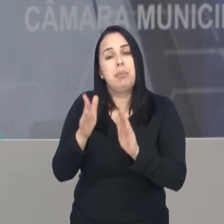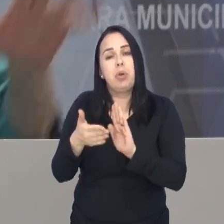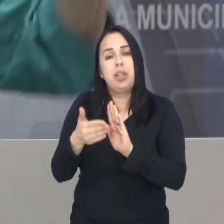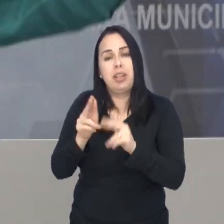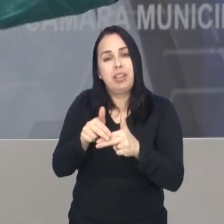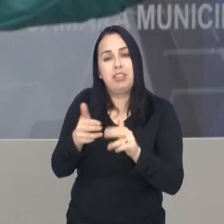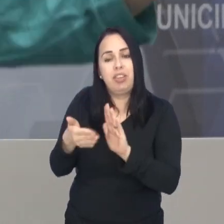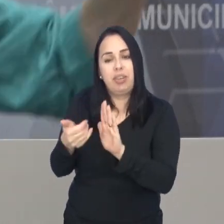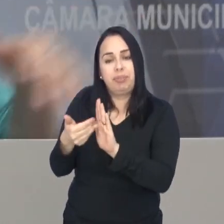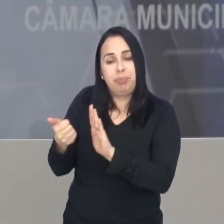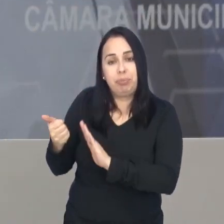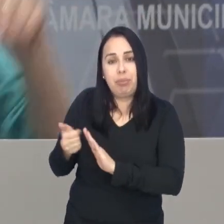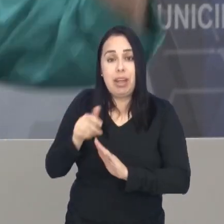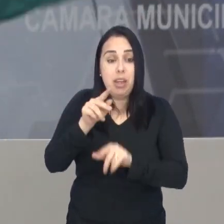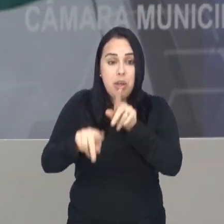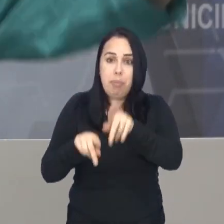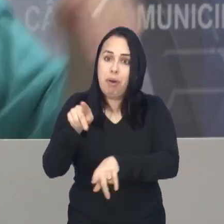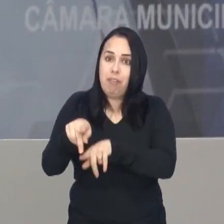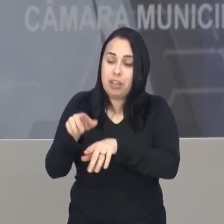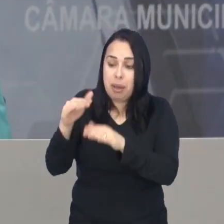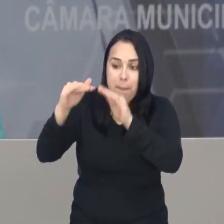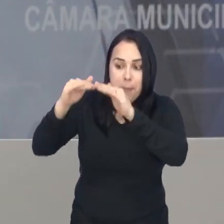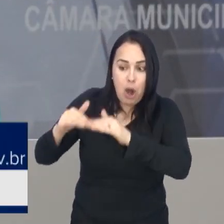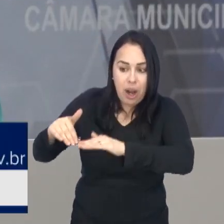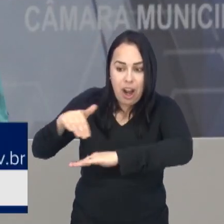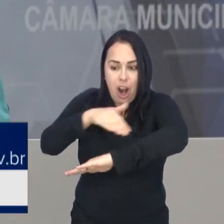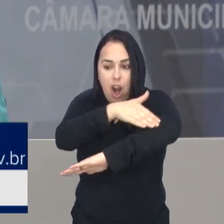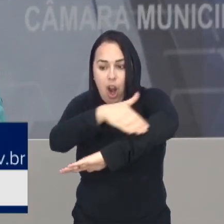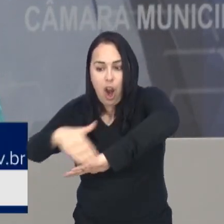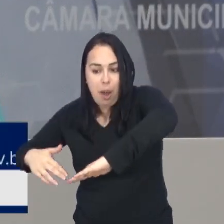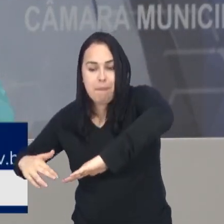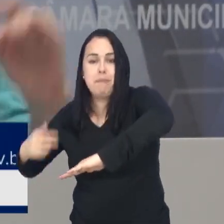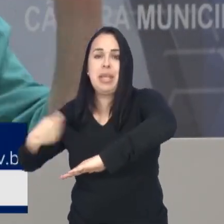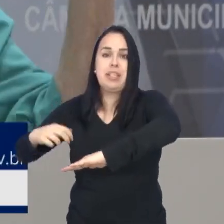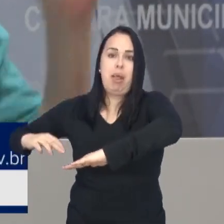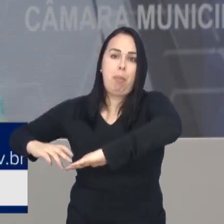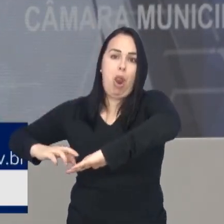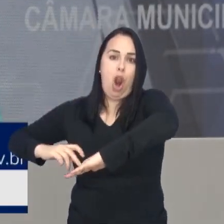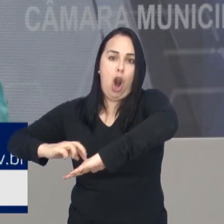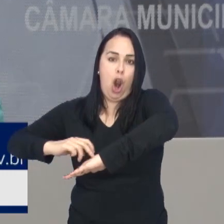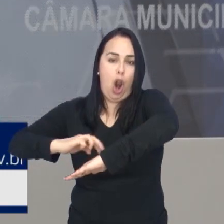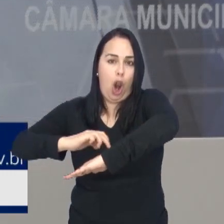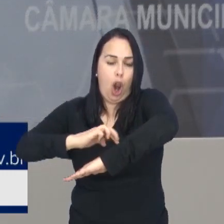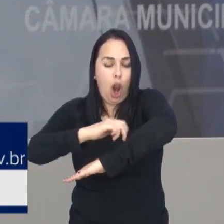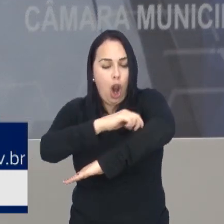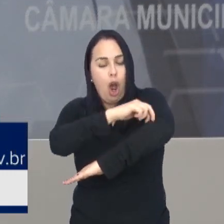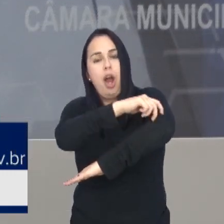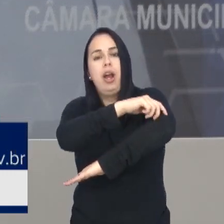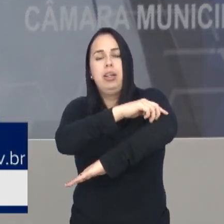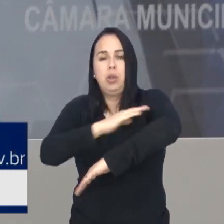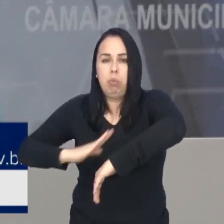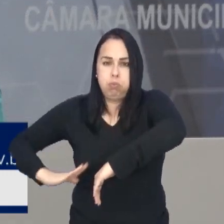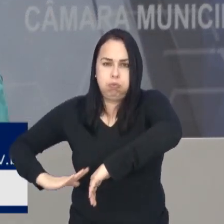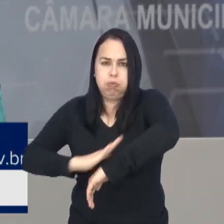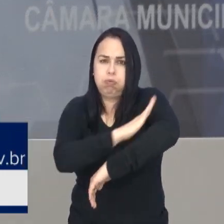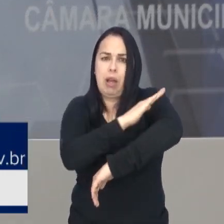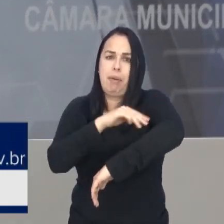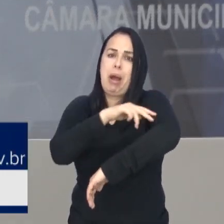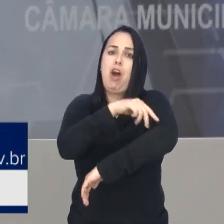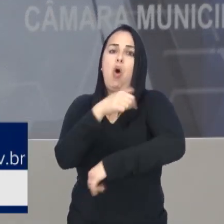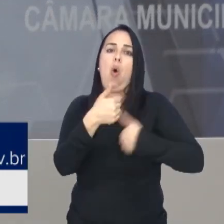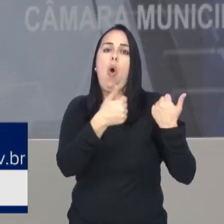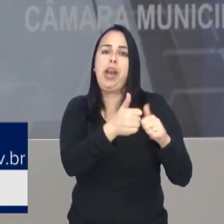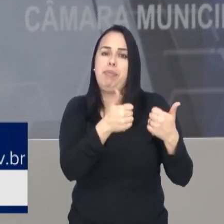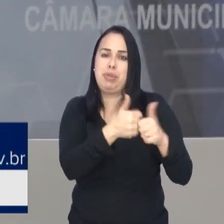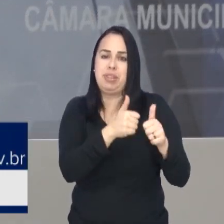ônibus e largaram a população que mora lá embaixo. Tem que subir o ônibus, tem que subir o morro para pegar o ônibus